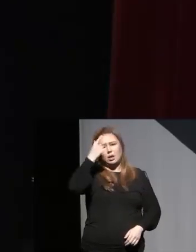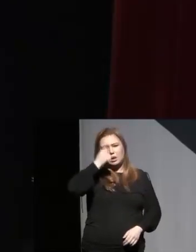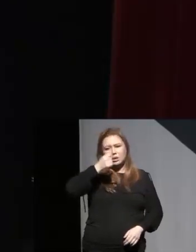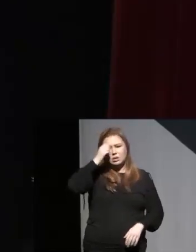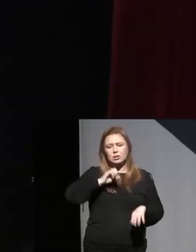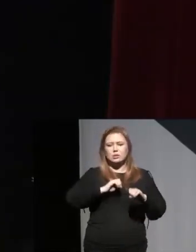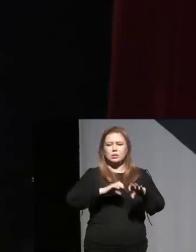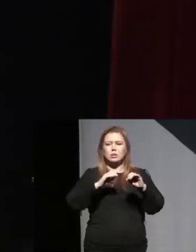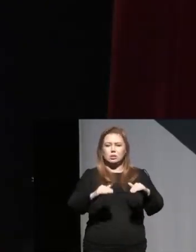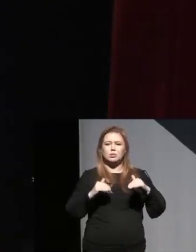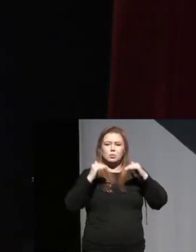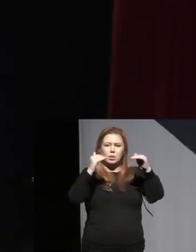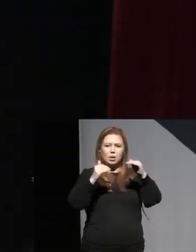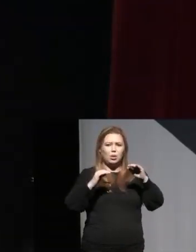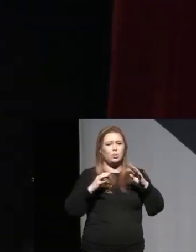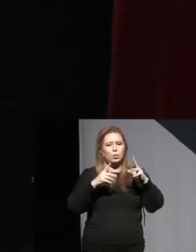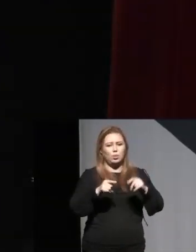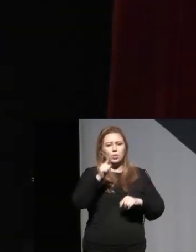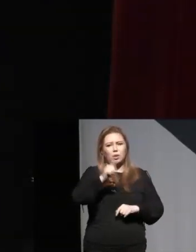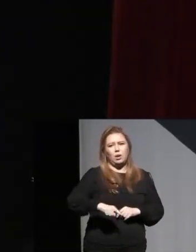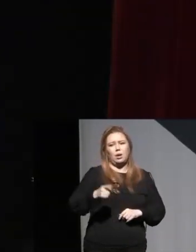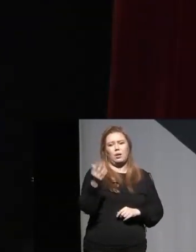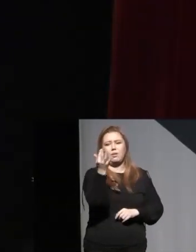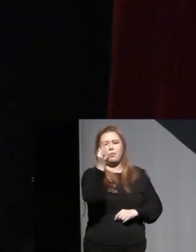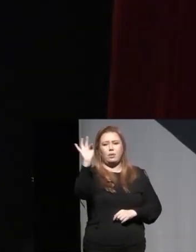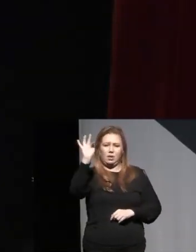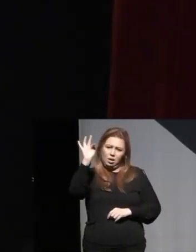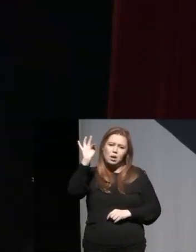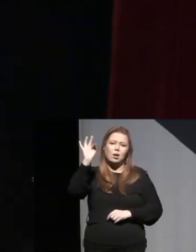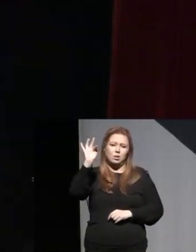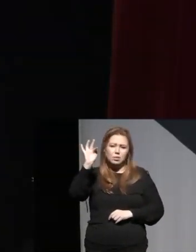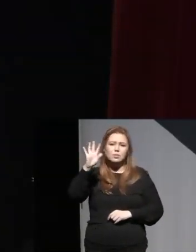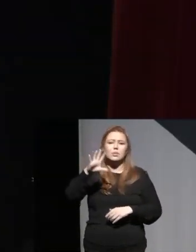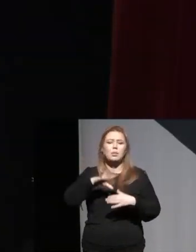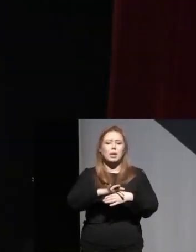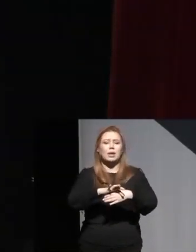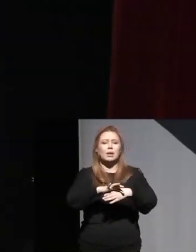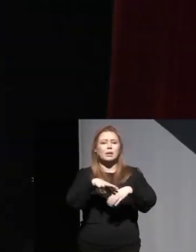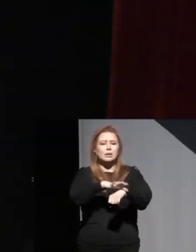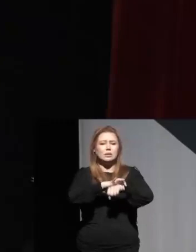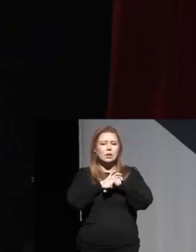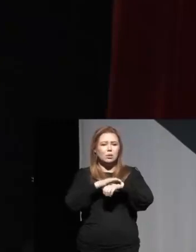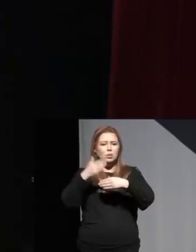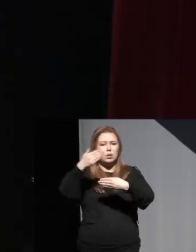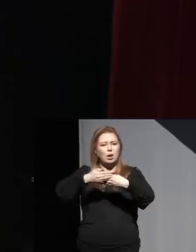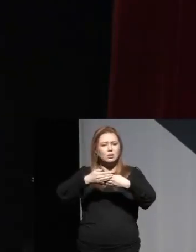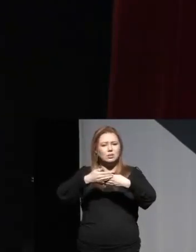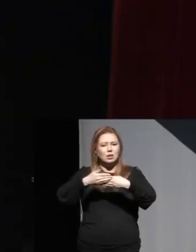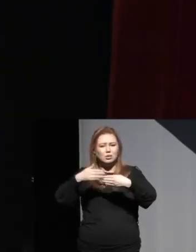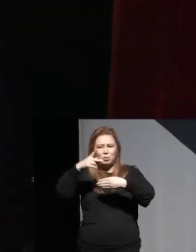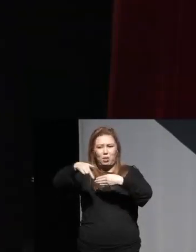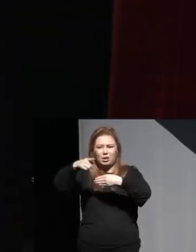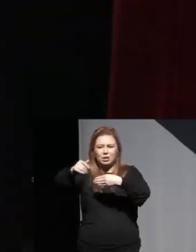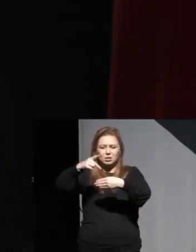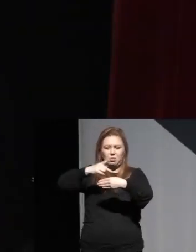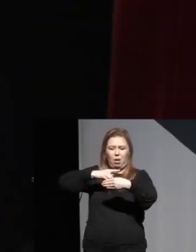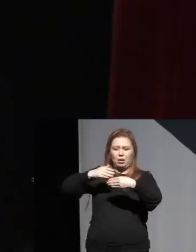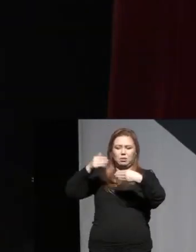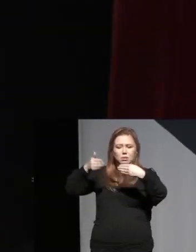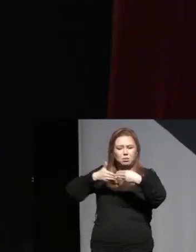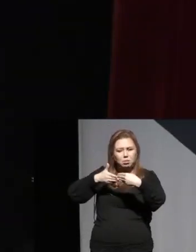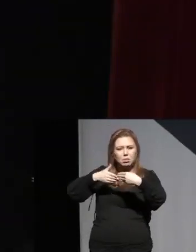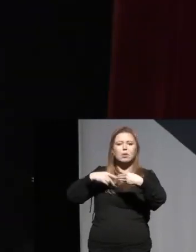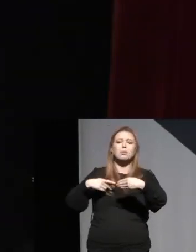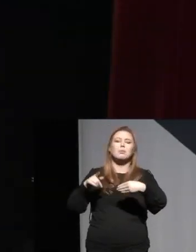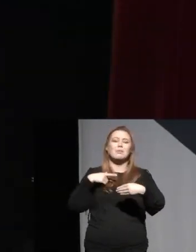ensino superior, segurança das fronteiras. De maneira geral, a União está muito enfocada nisto. E